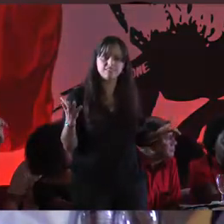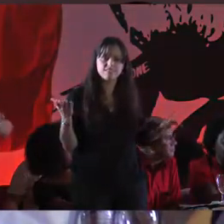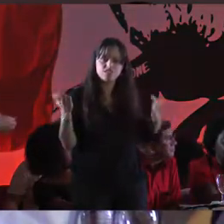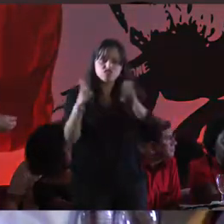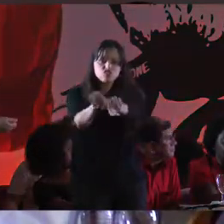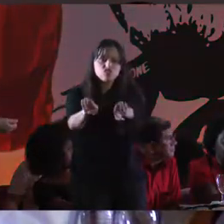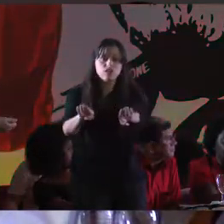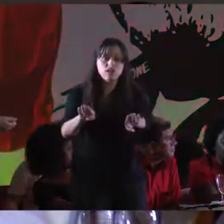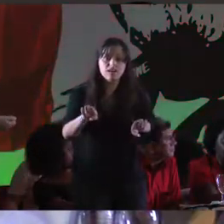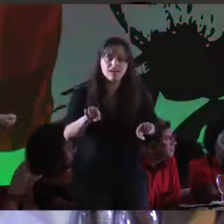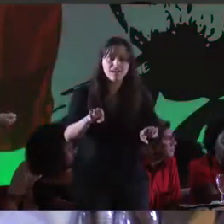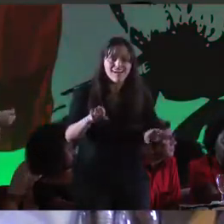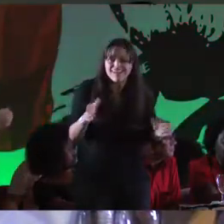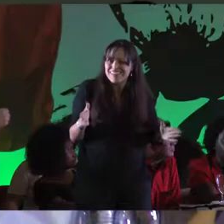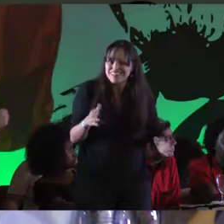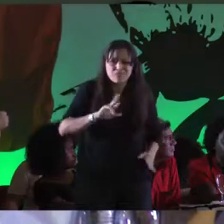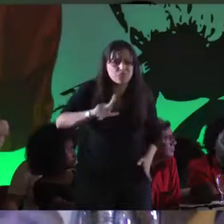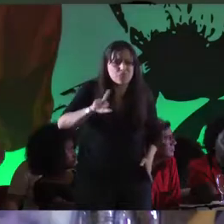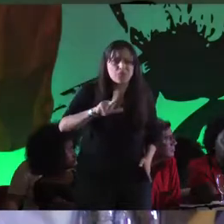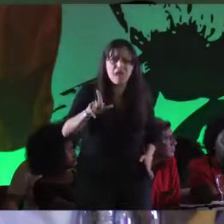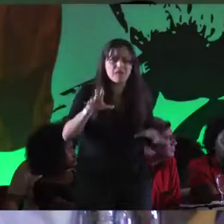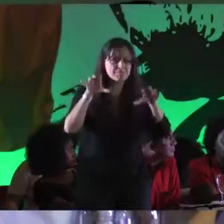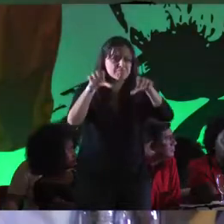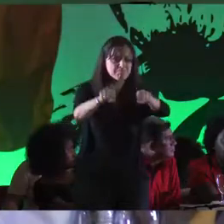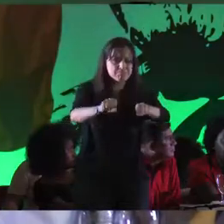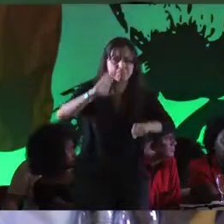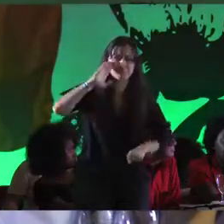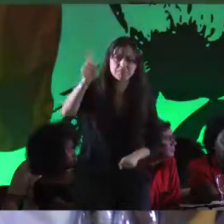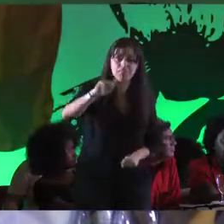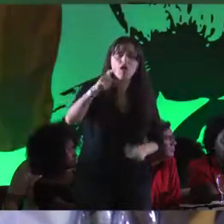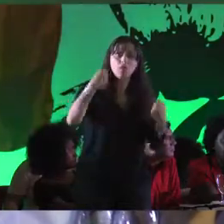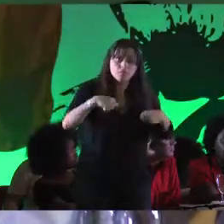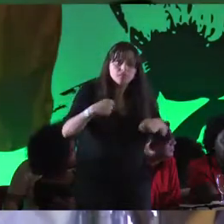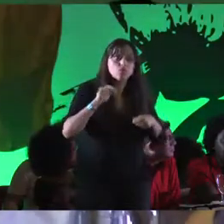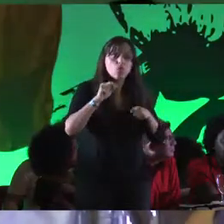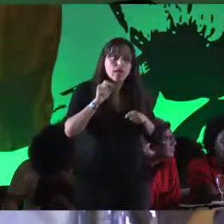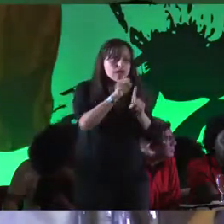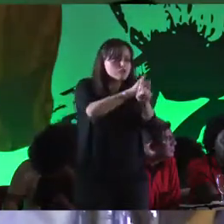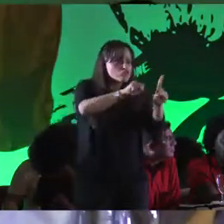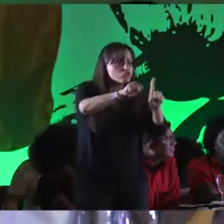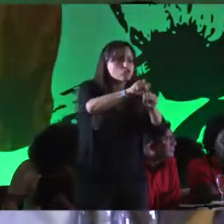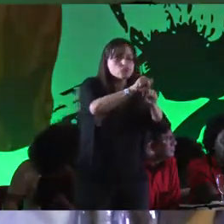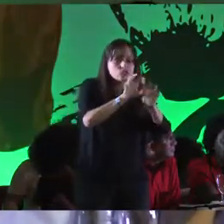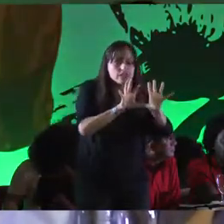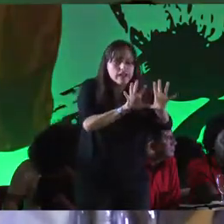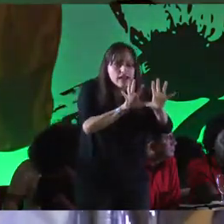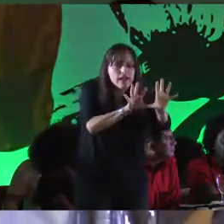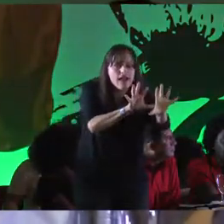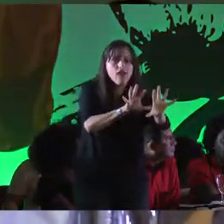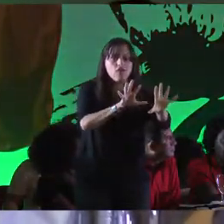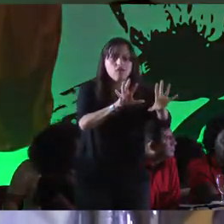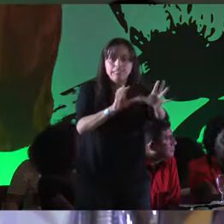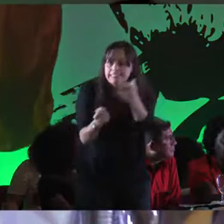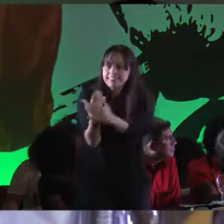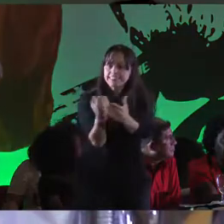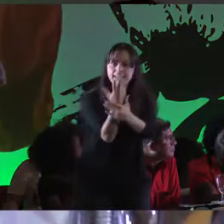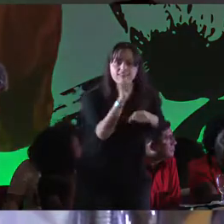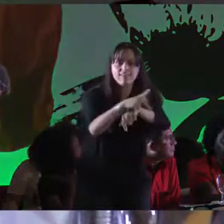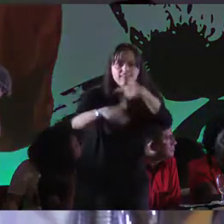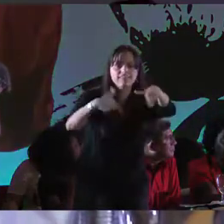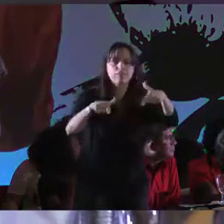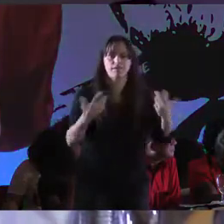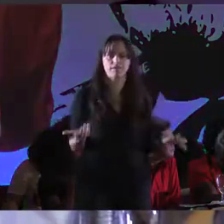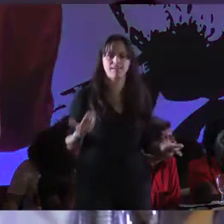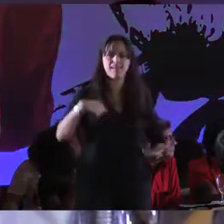intervenção social, políticas públicas para a juventude, gerar empregos? Eu me lembro de um traficante